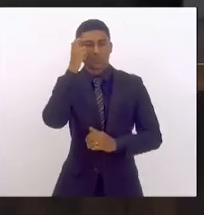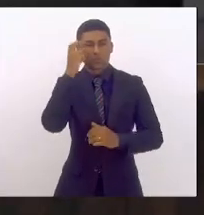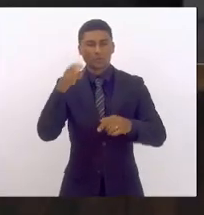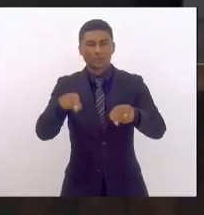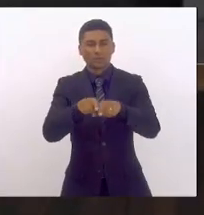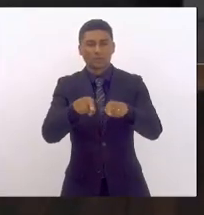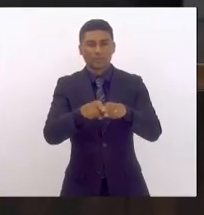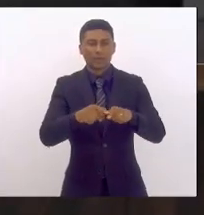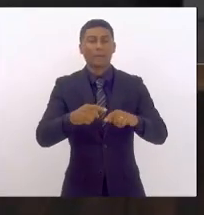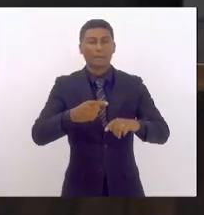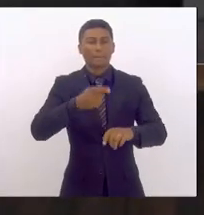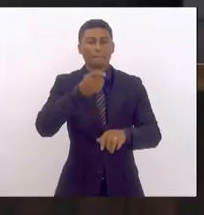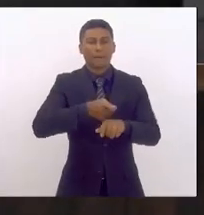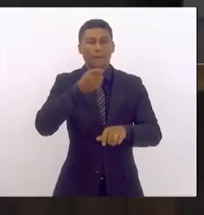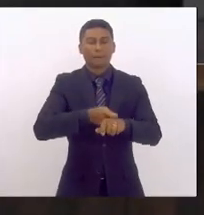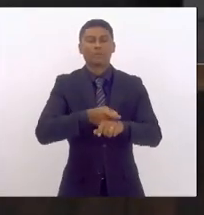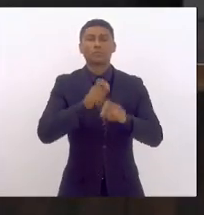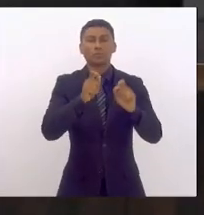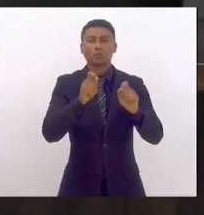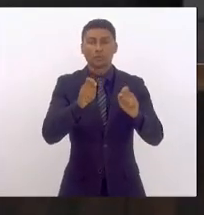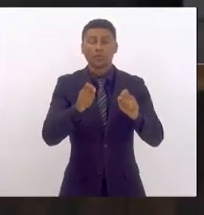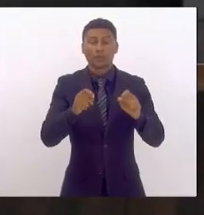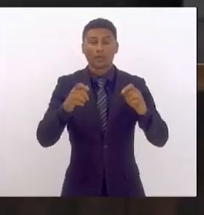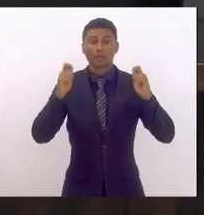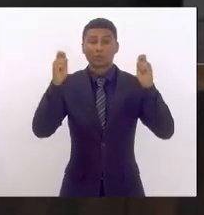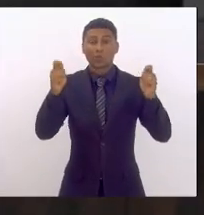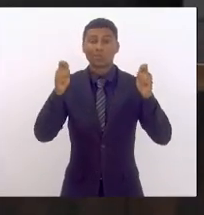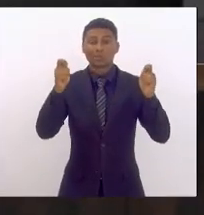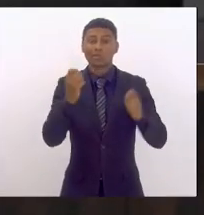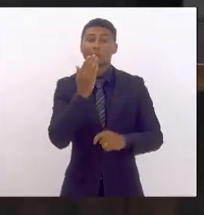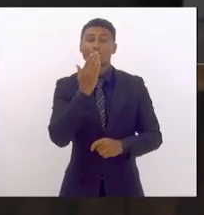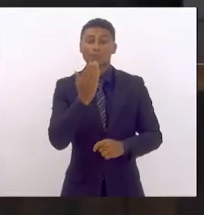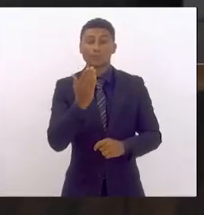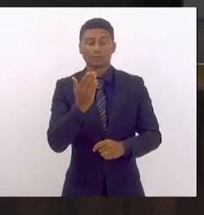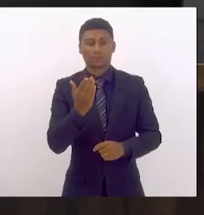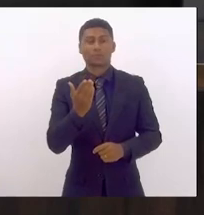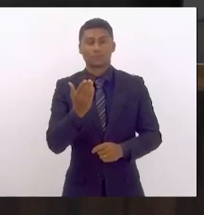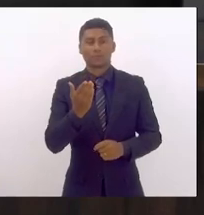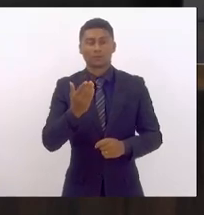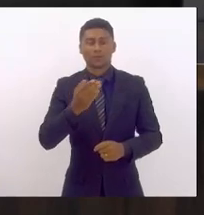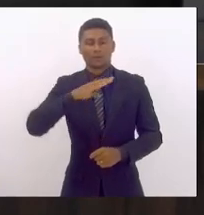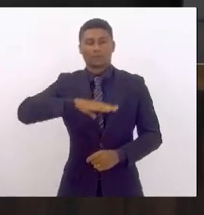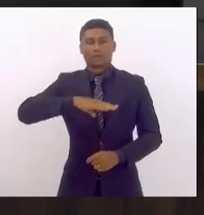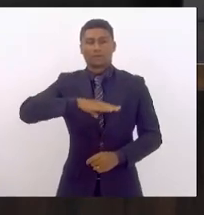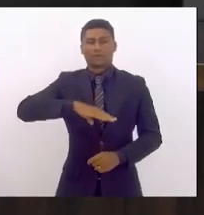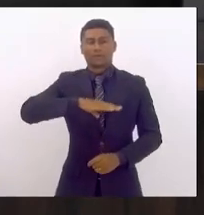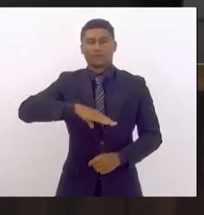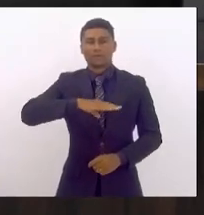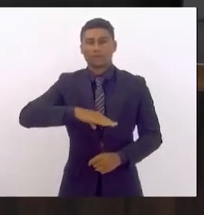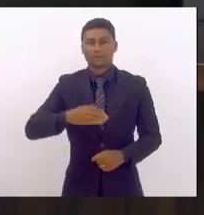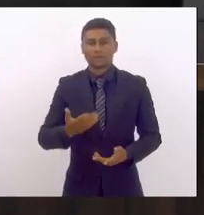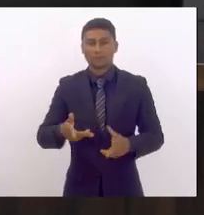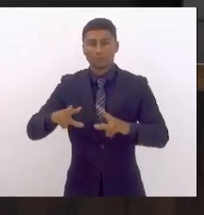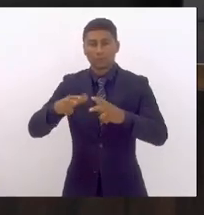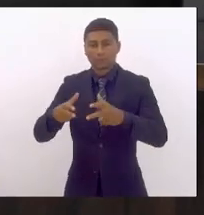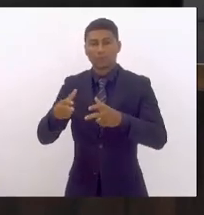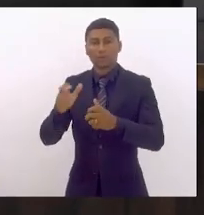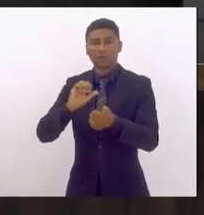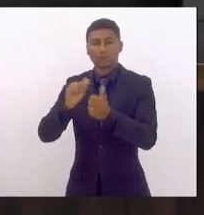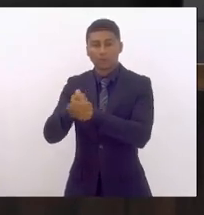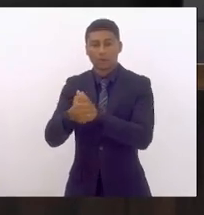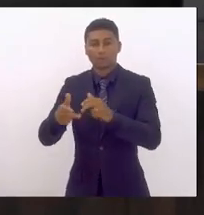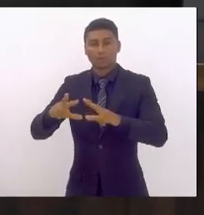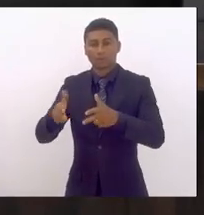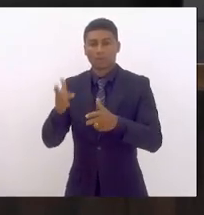Estado do Rio de Janeiro a torcida do Clube de Regata Vasco da Gama dependendo de pareceres as comissões de condição de Justiça esporte lazer de